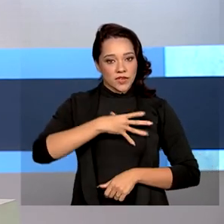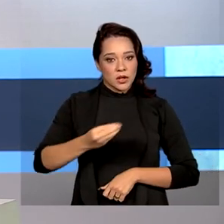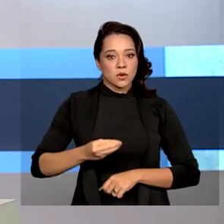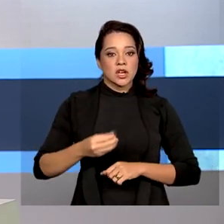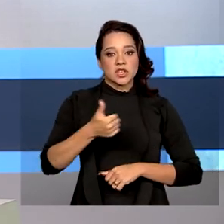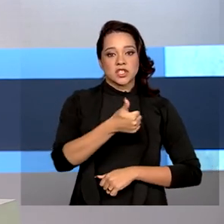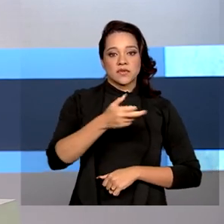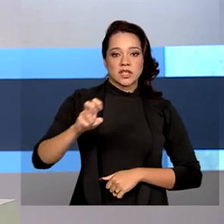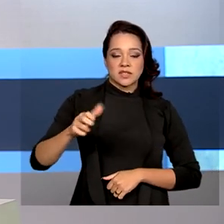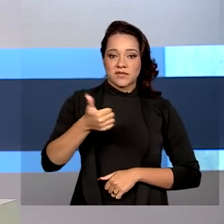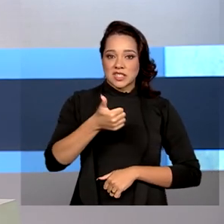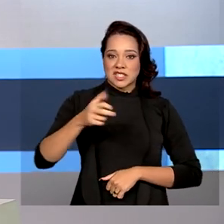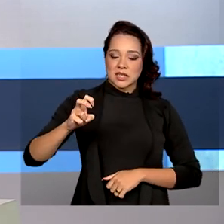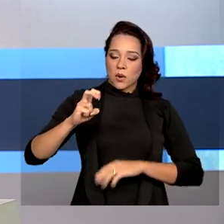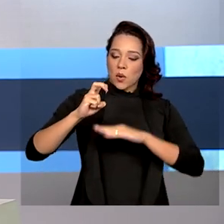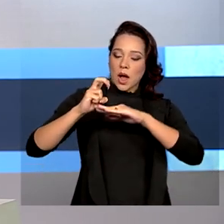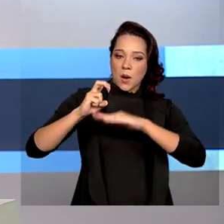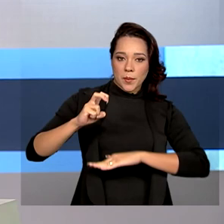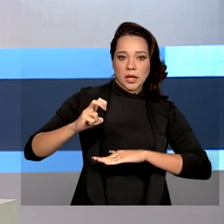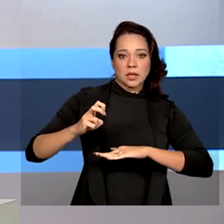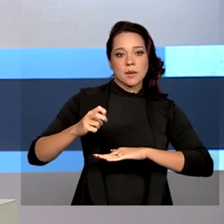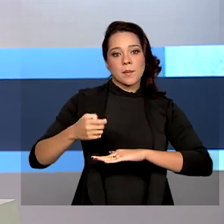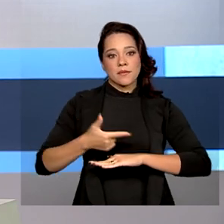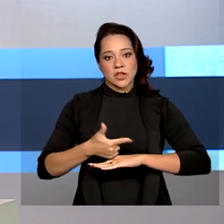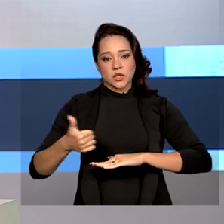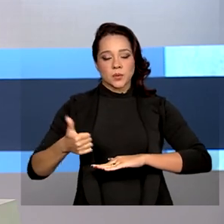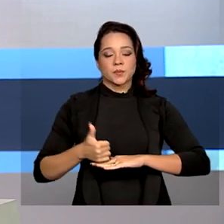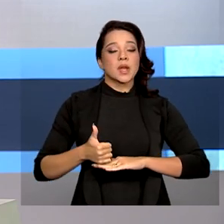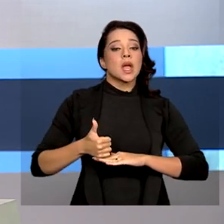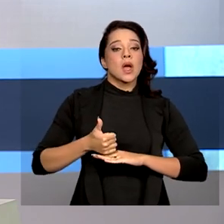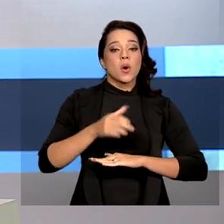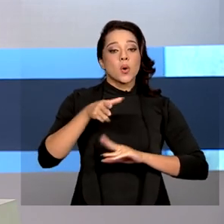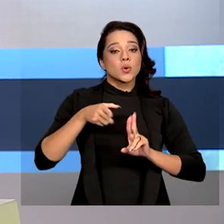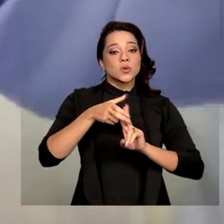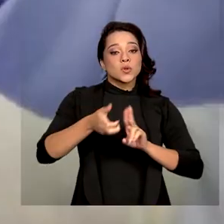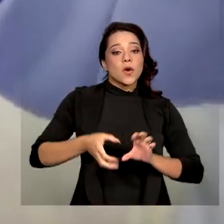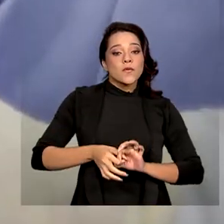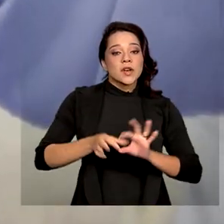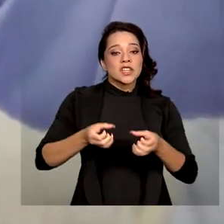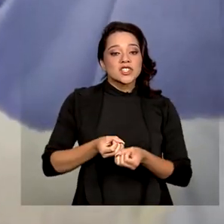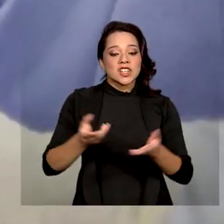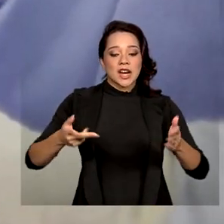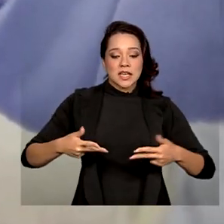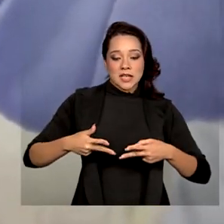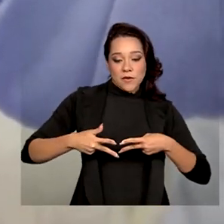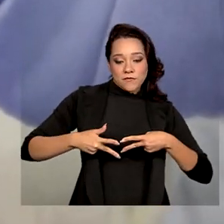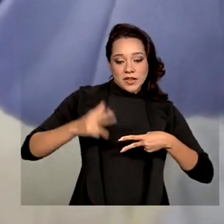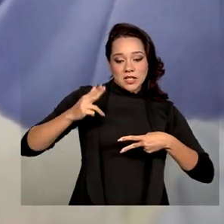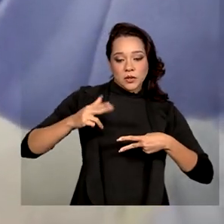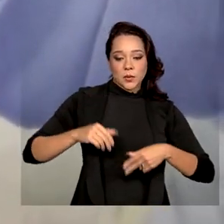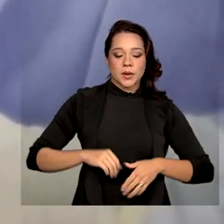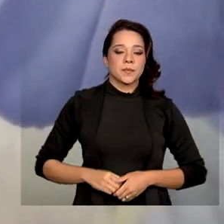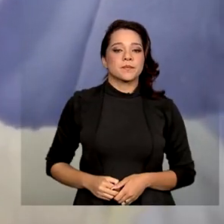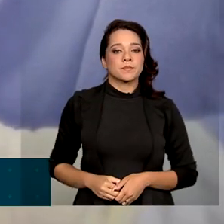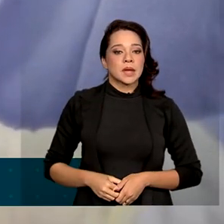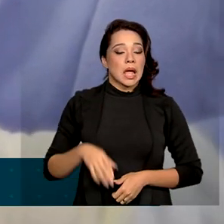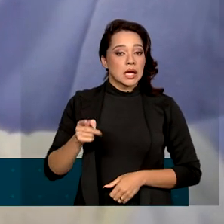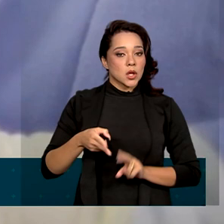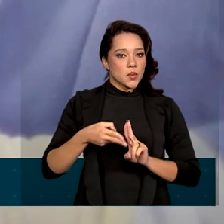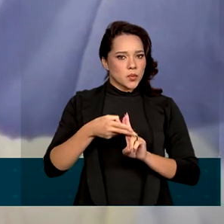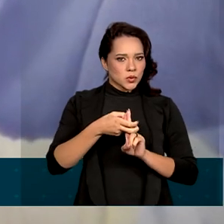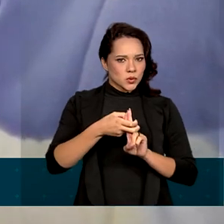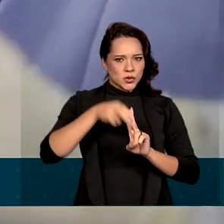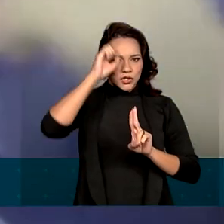21 anos o SUS oferece de graça a vasectomia em todo o país oferecida pelo SUS de forma